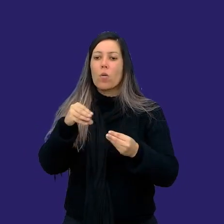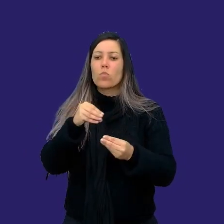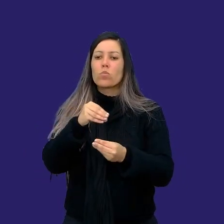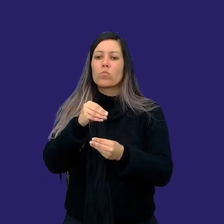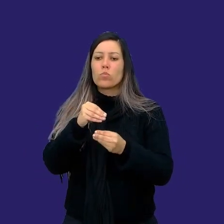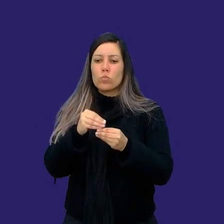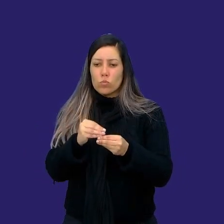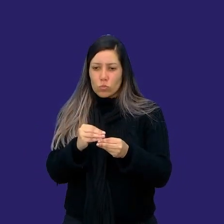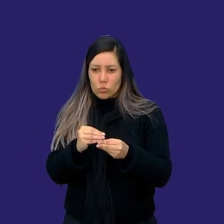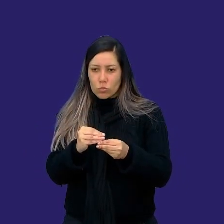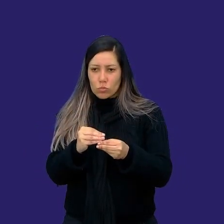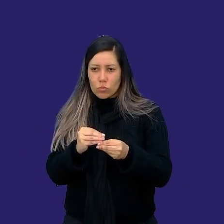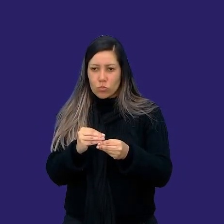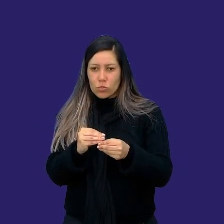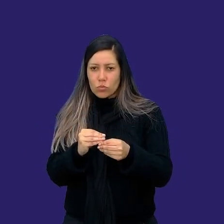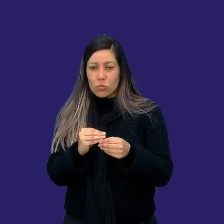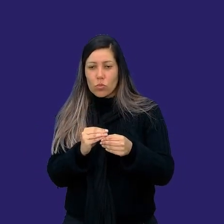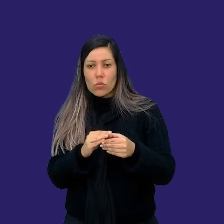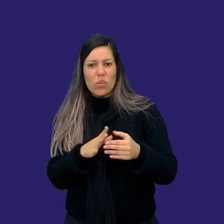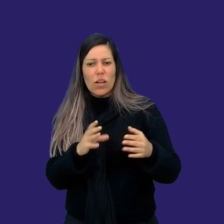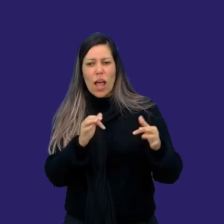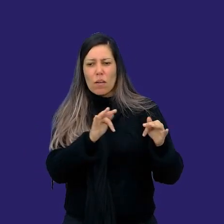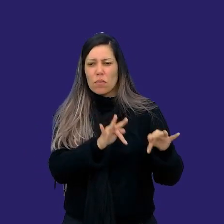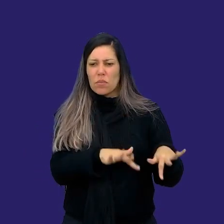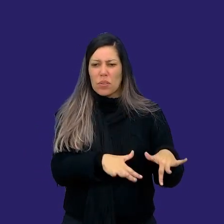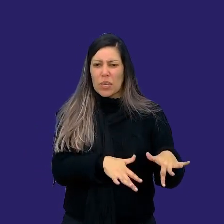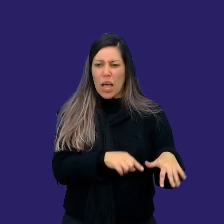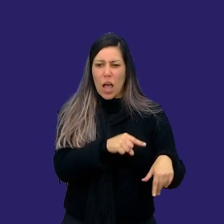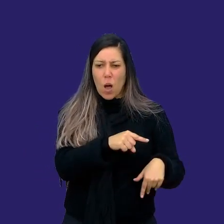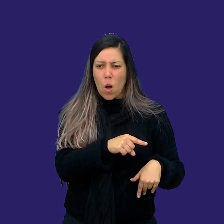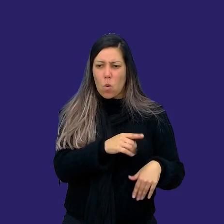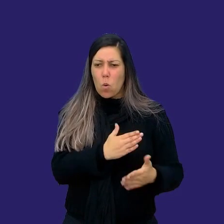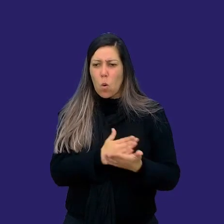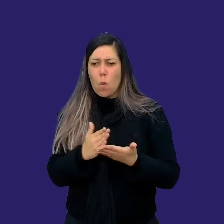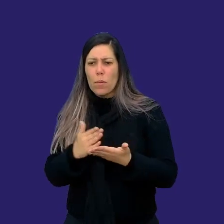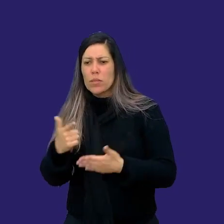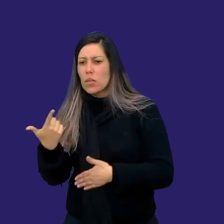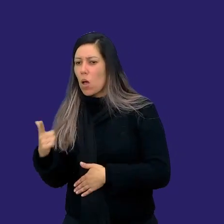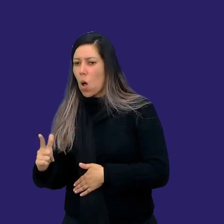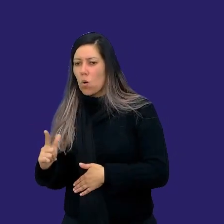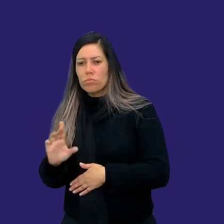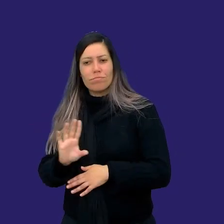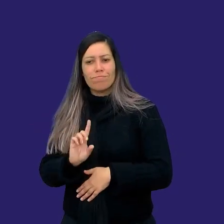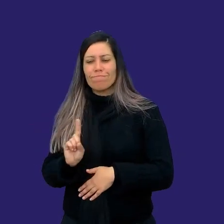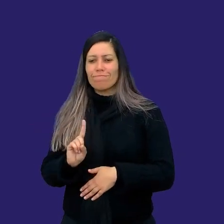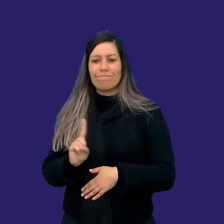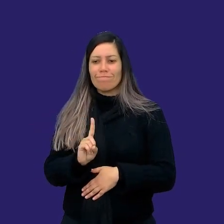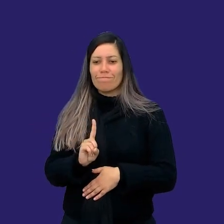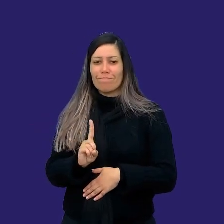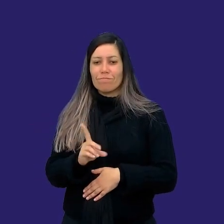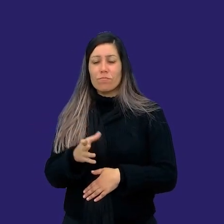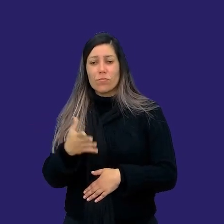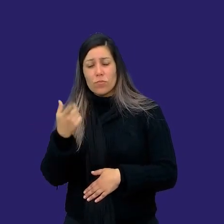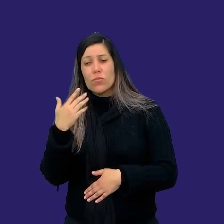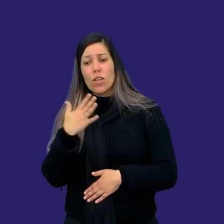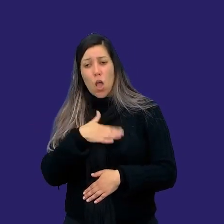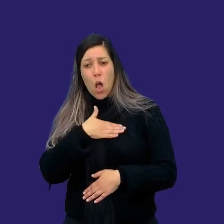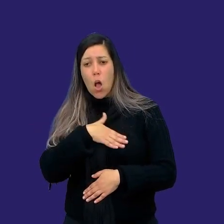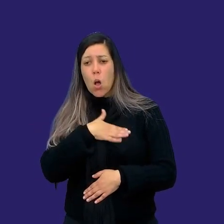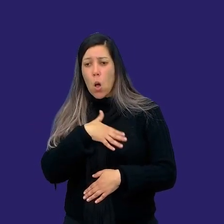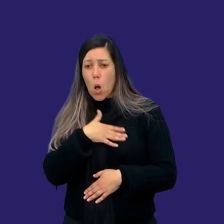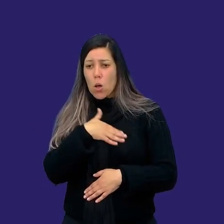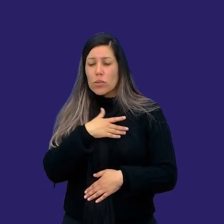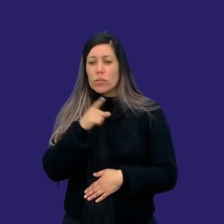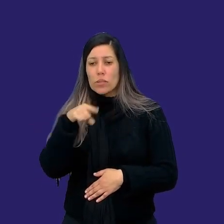tão bem definido, onde acaba um e onde começa o outro. Tá bem, pessoal? Eu gosto muito da ideia de entender